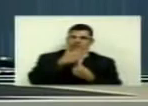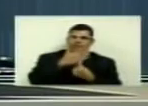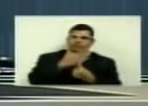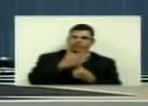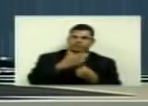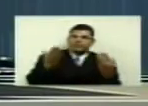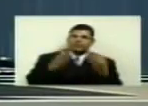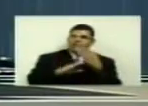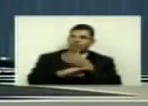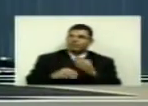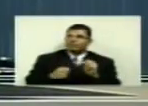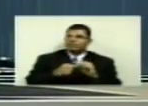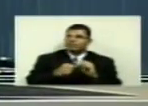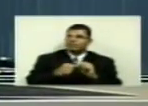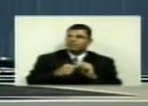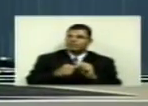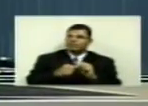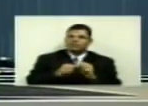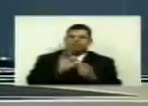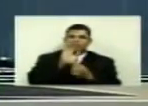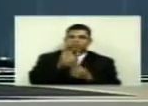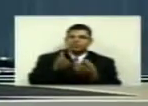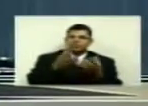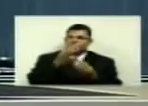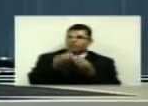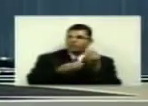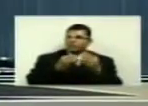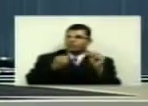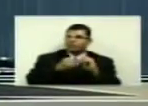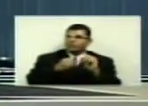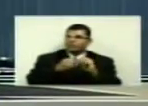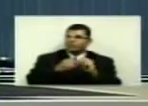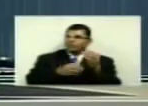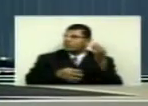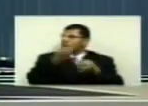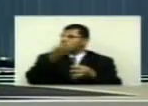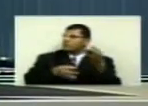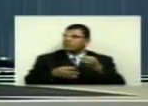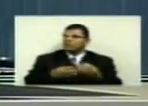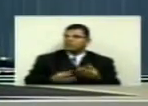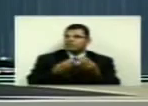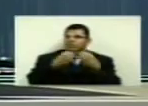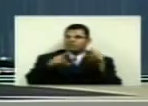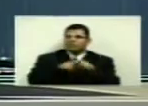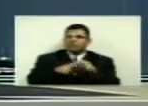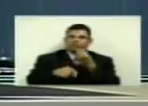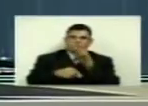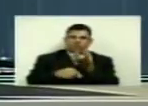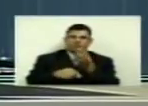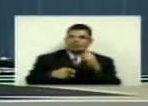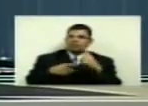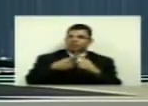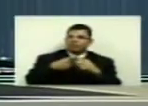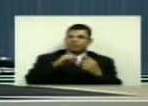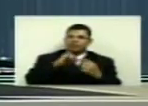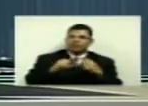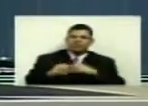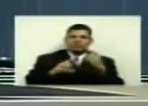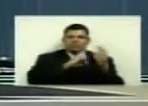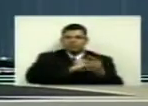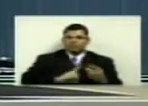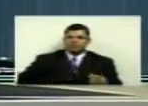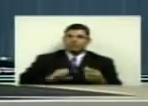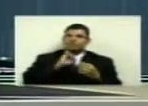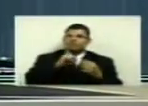defensores. Chegou a hora de nós fazermos um gesto, como fizemos para o Tribunal de Justiça, para a Defensoria Pública. Porque se tiver